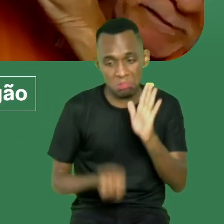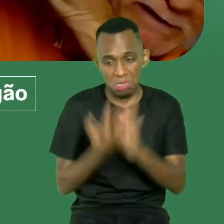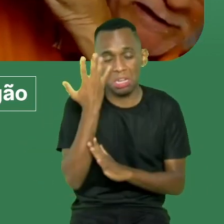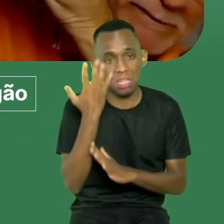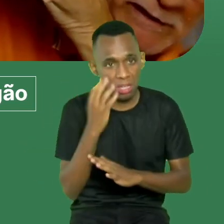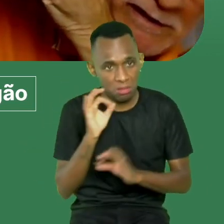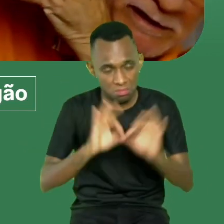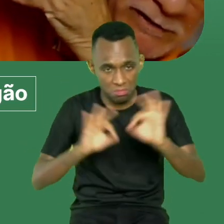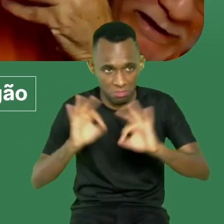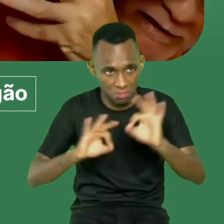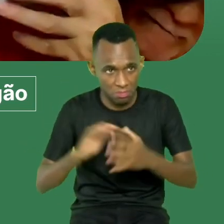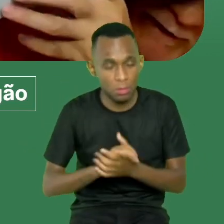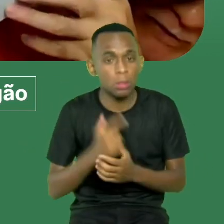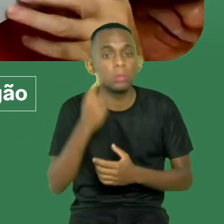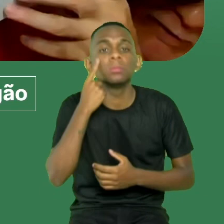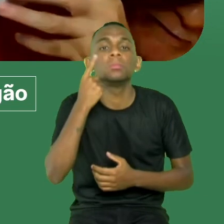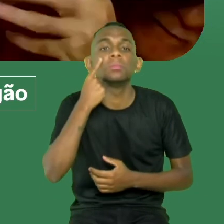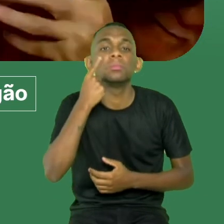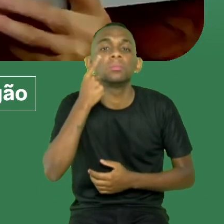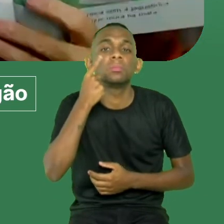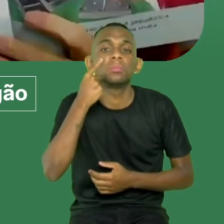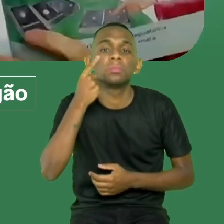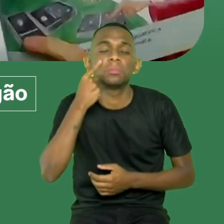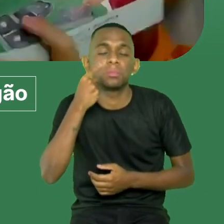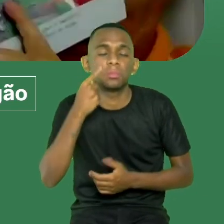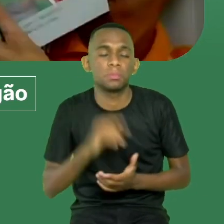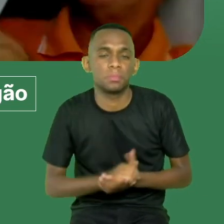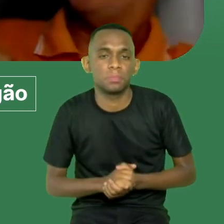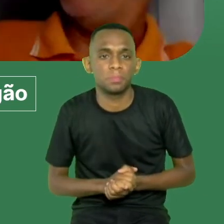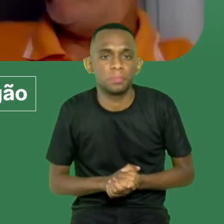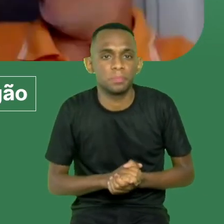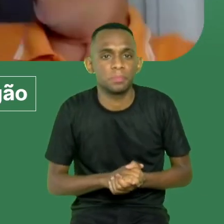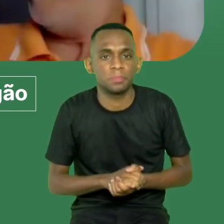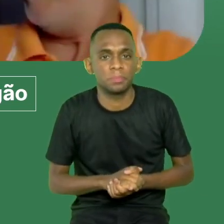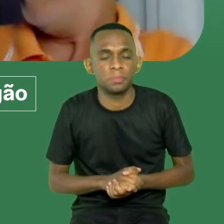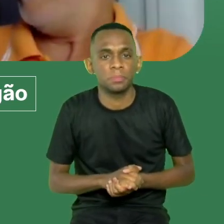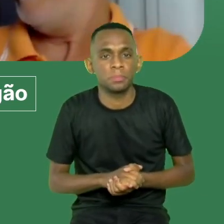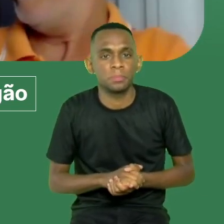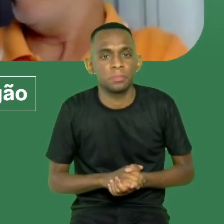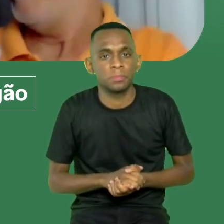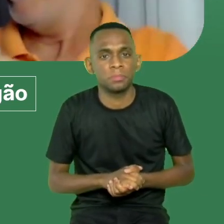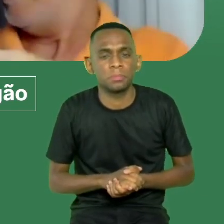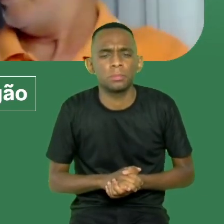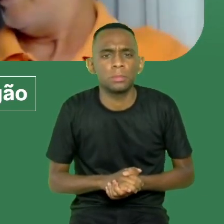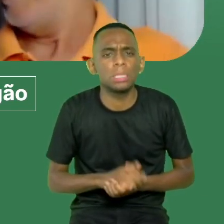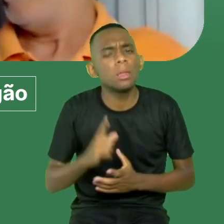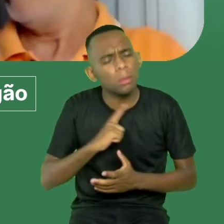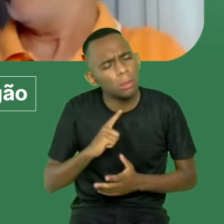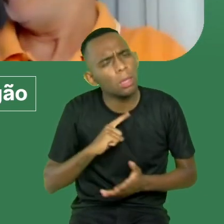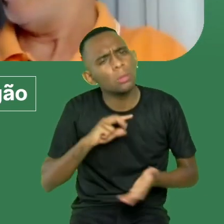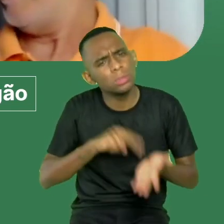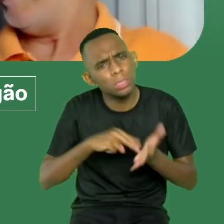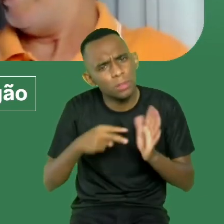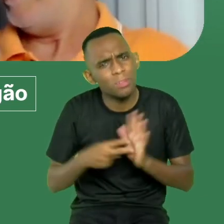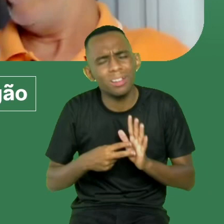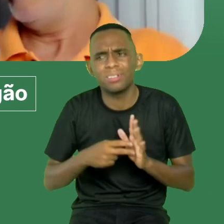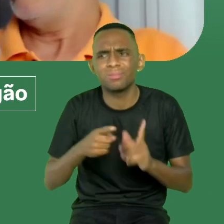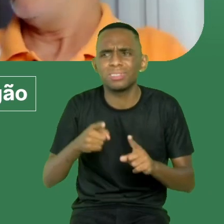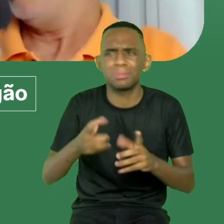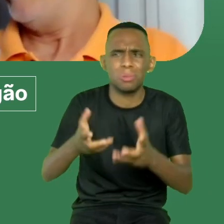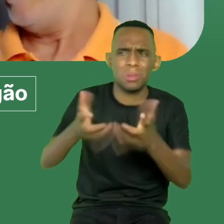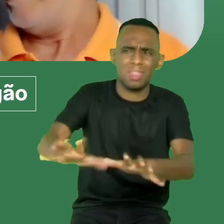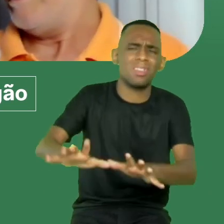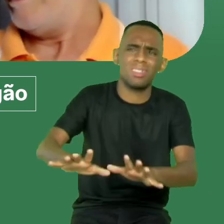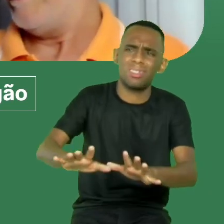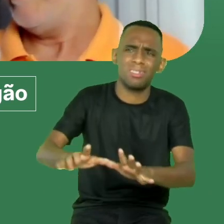Vou botar para cima aqui, que aí não dá reflexo. É, e faz todo É, sentido mesmo, né? Você não querer ilustrar um livro seu,